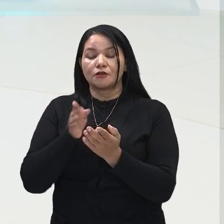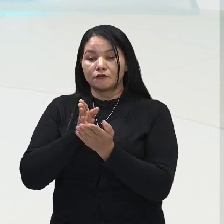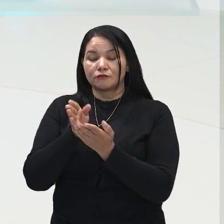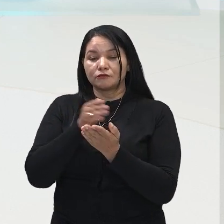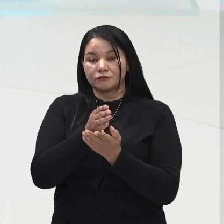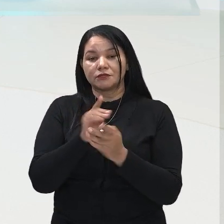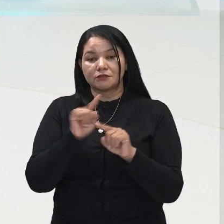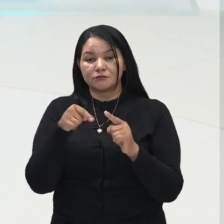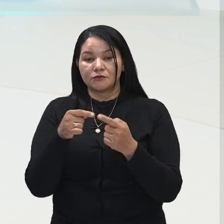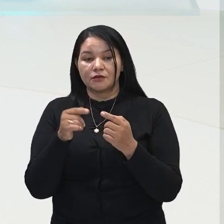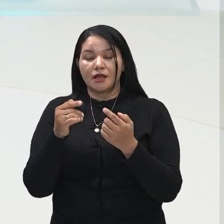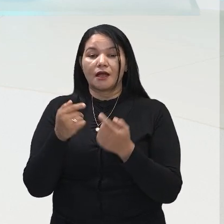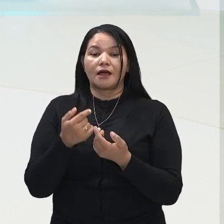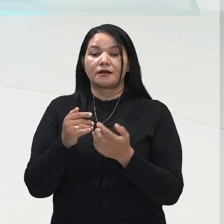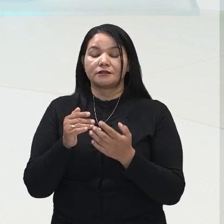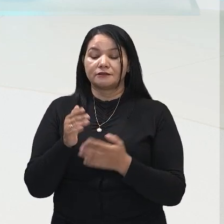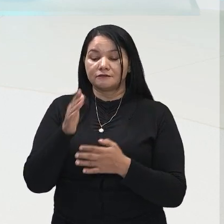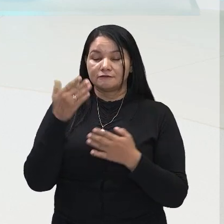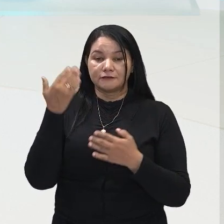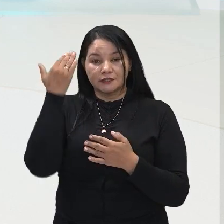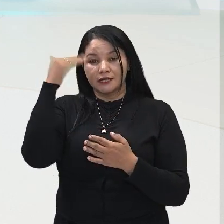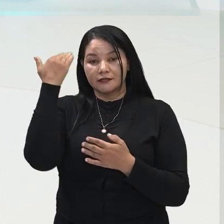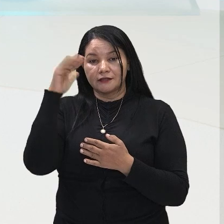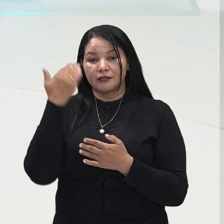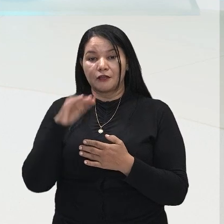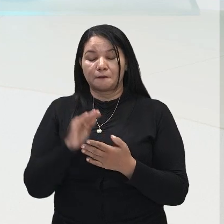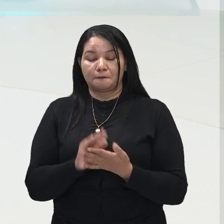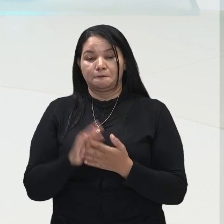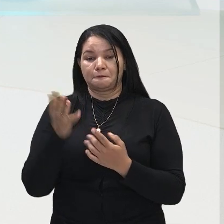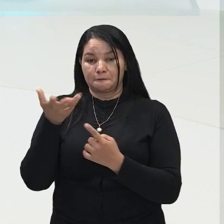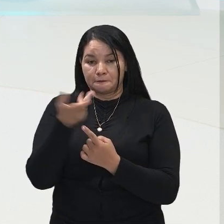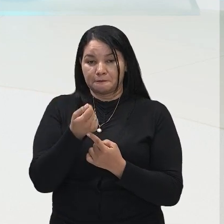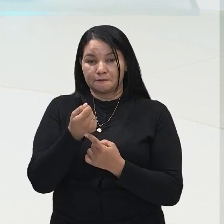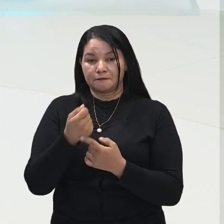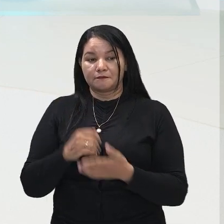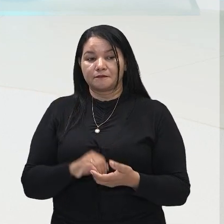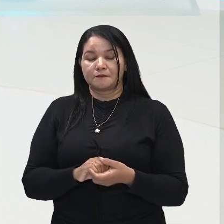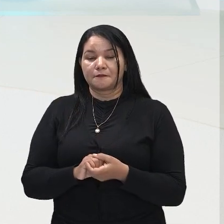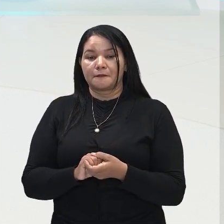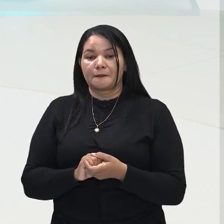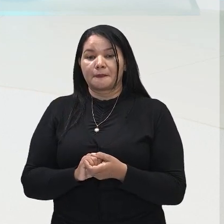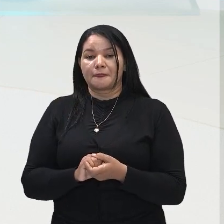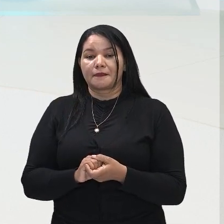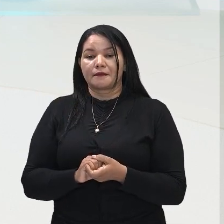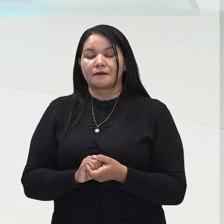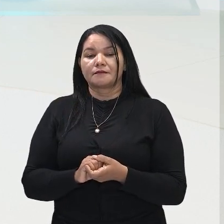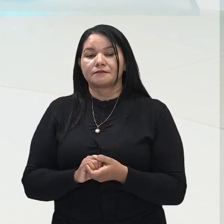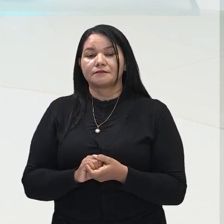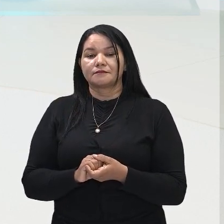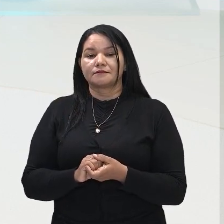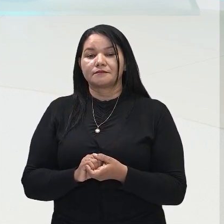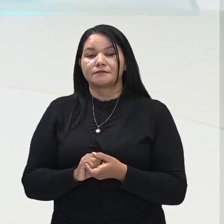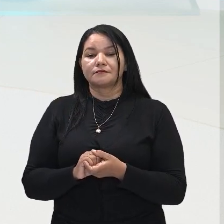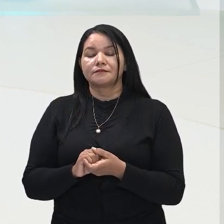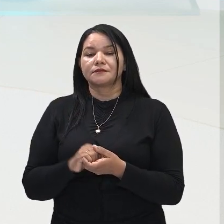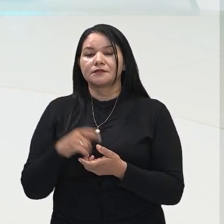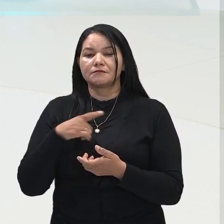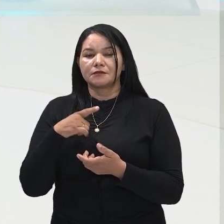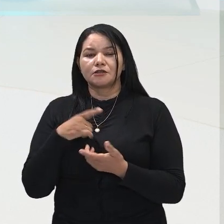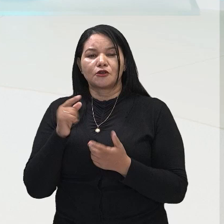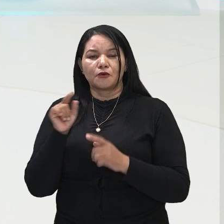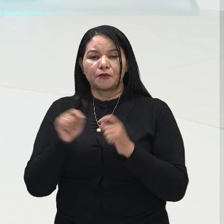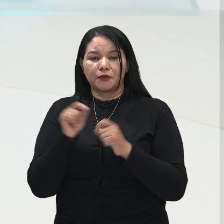para entender a questão artística. Vejamos só aqui. Quando temos a questão dessa tríade